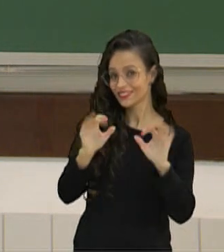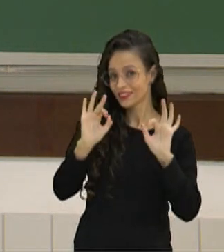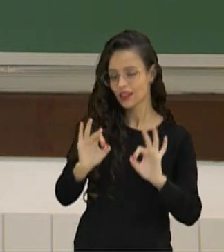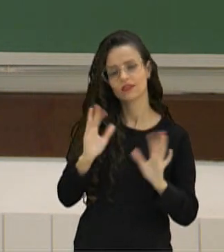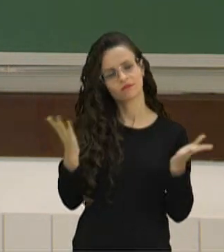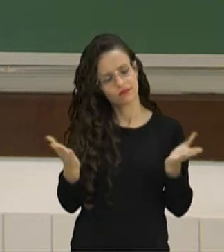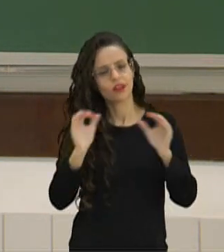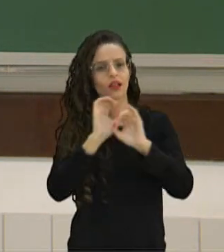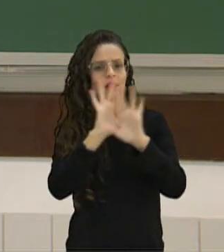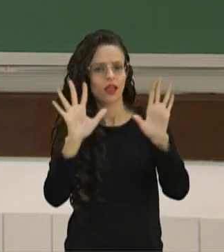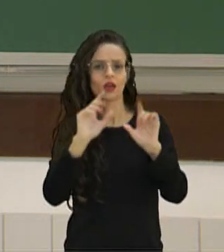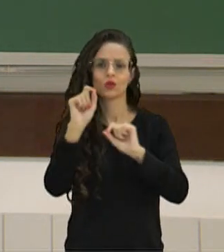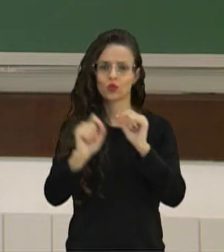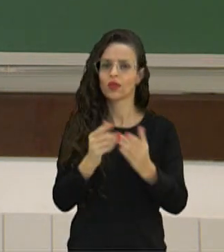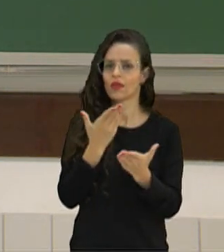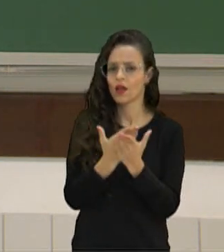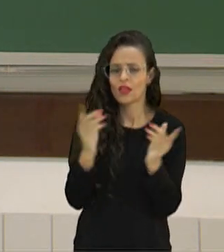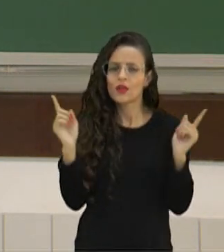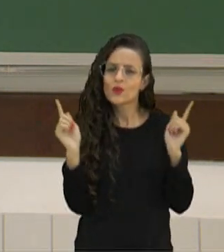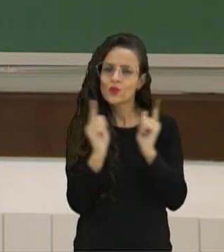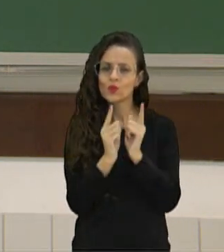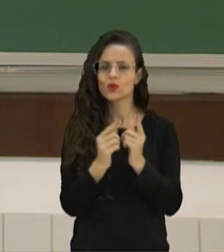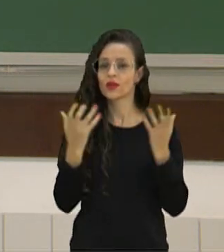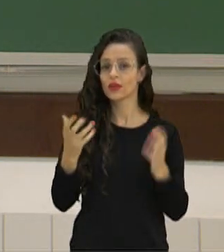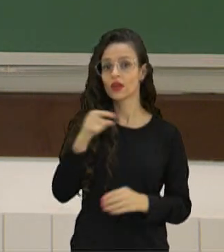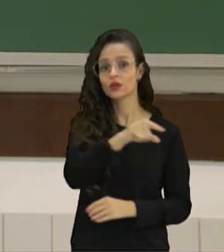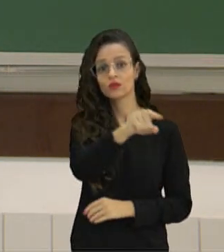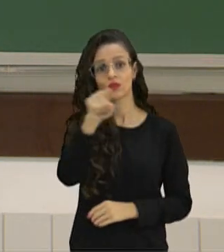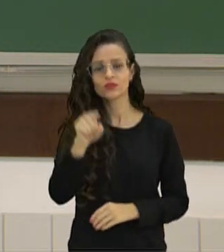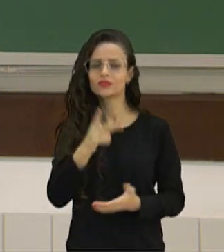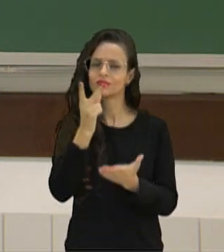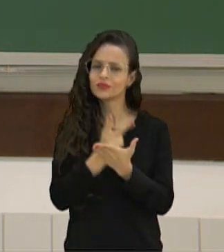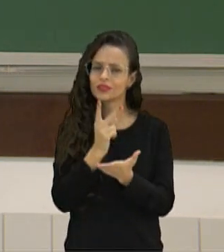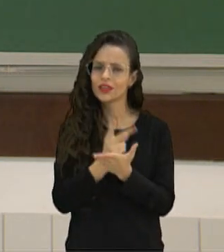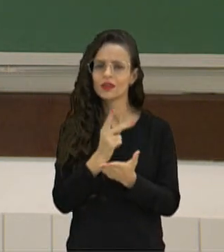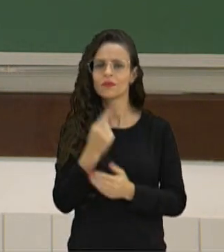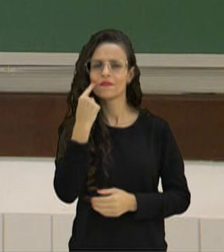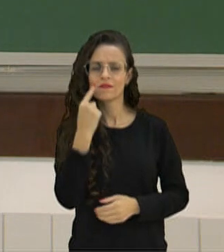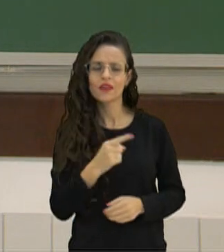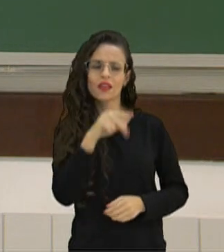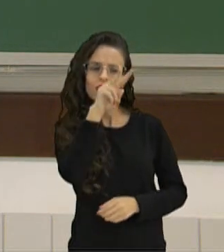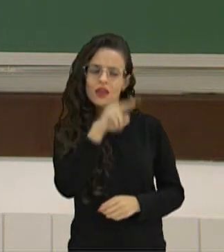Lógico, é uma aula curta, eu gostaria que vocês pegassem sempre um material